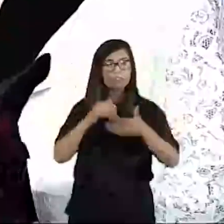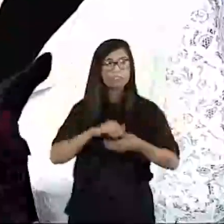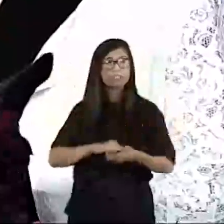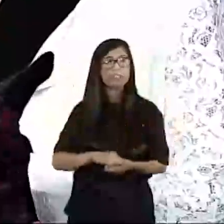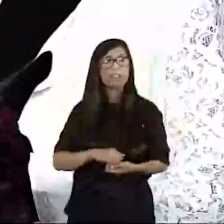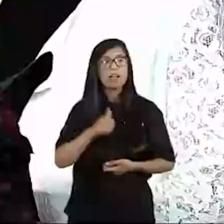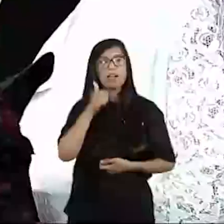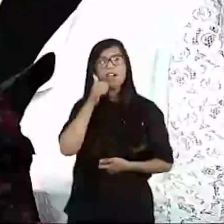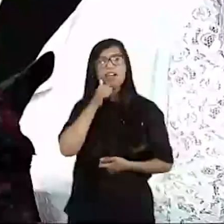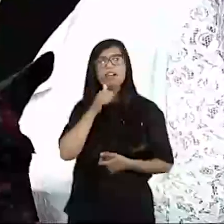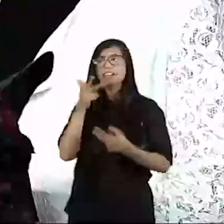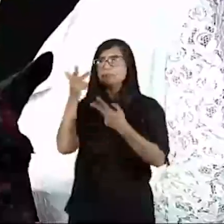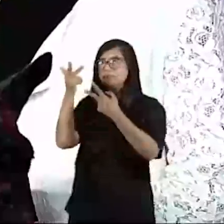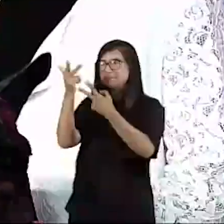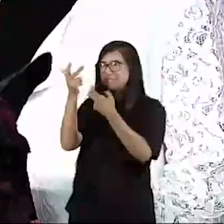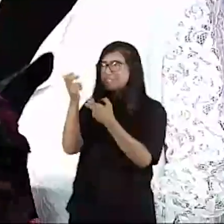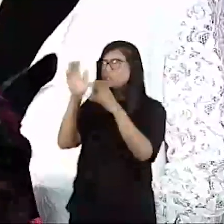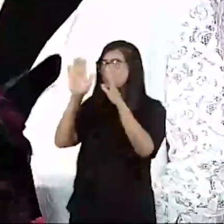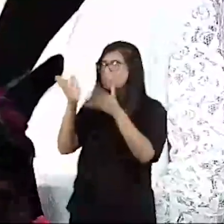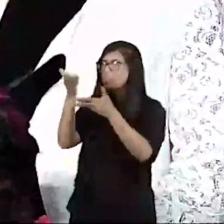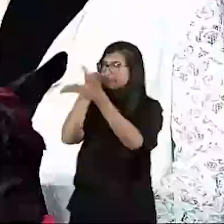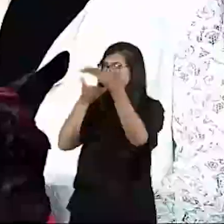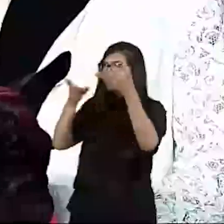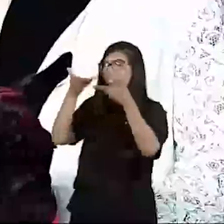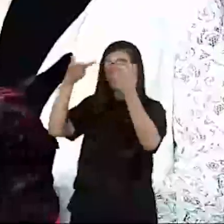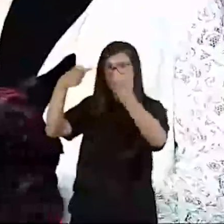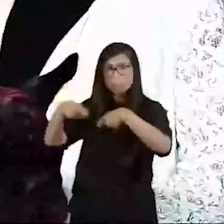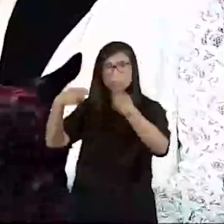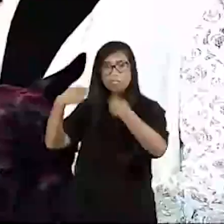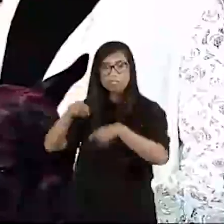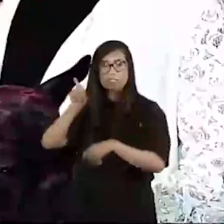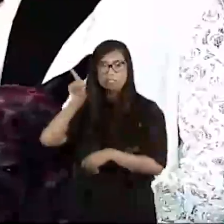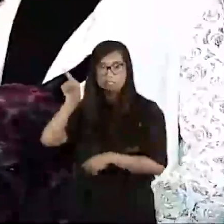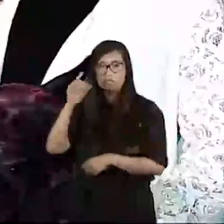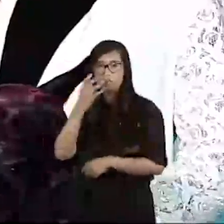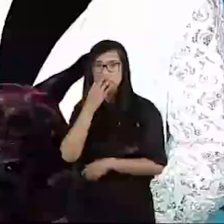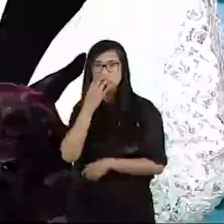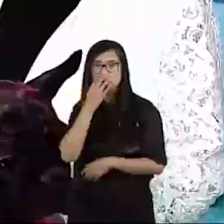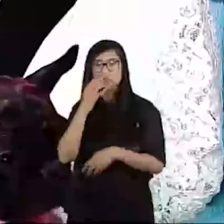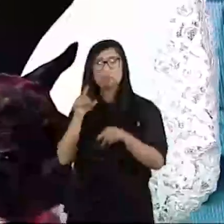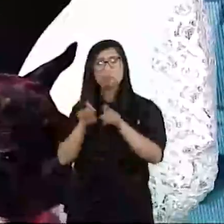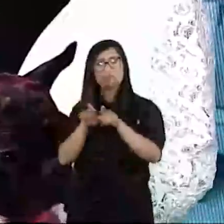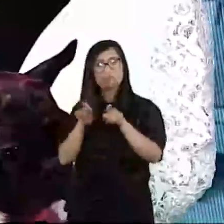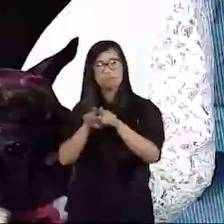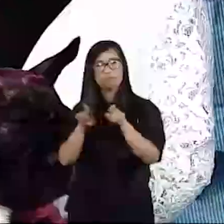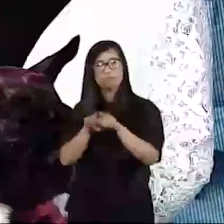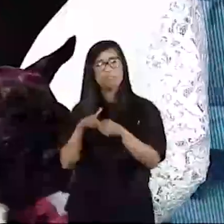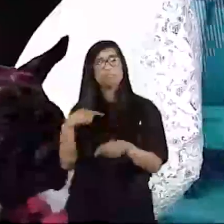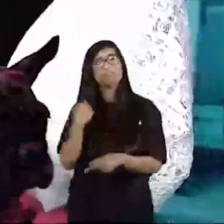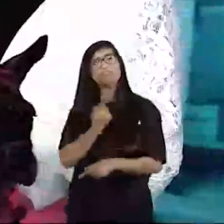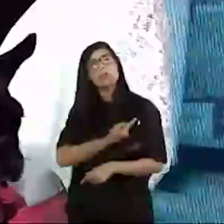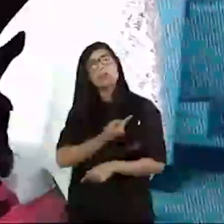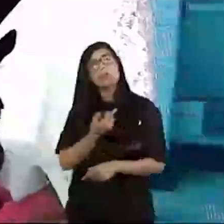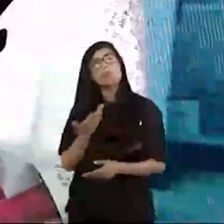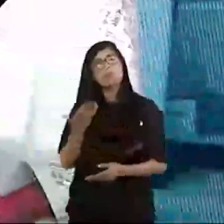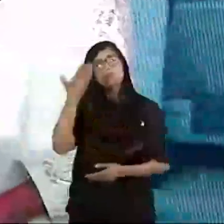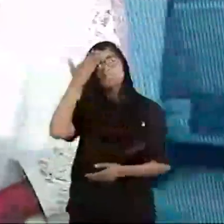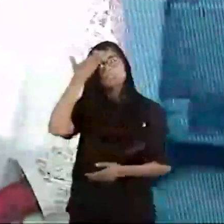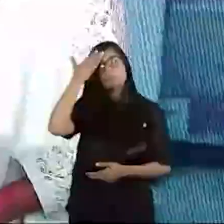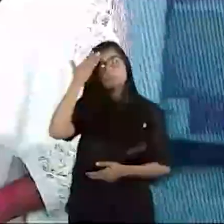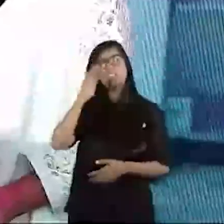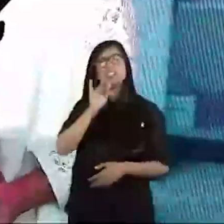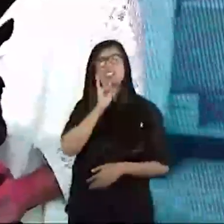facial bem evidenciada. Então, apesar de aparentemente, e aí isso é uma coisa que a gente escuta, que aparentemente ela não